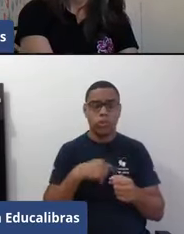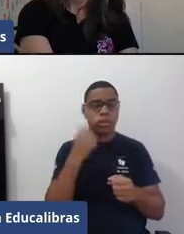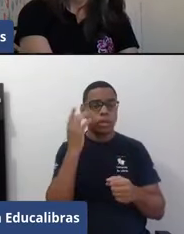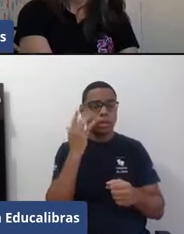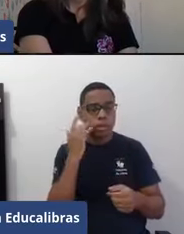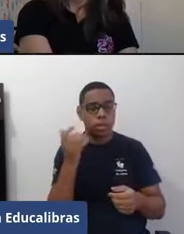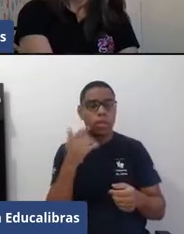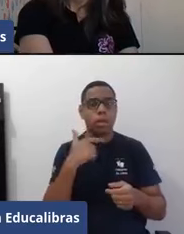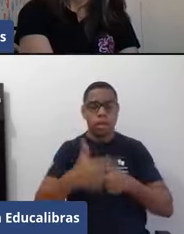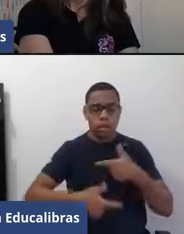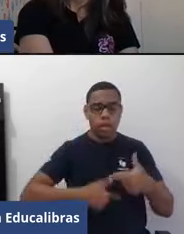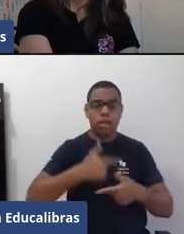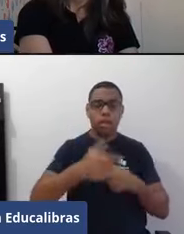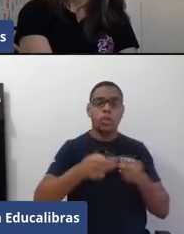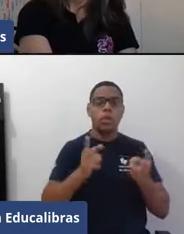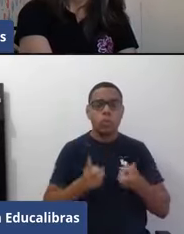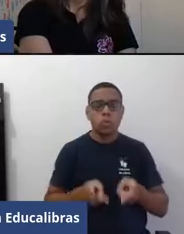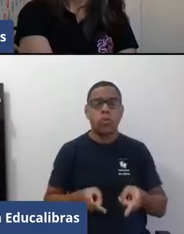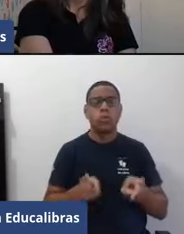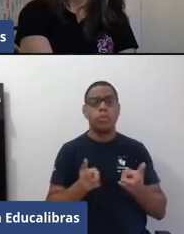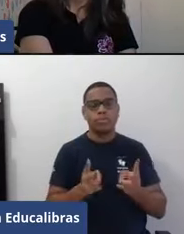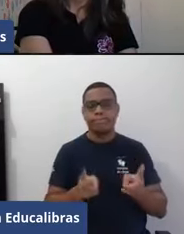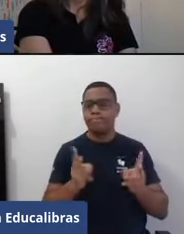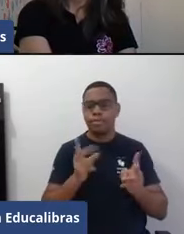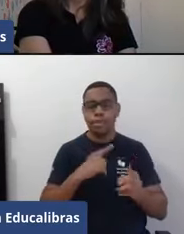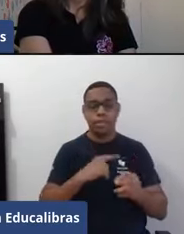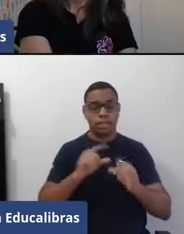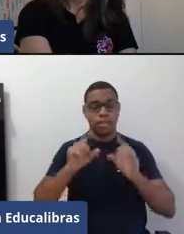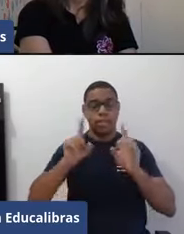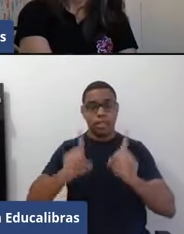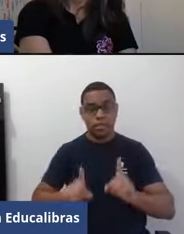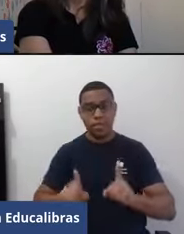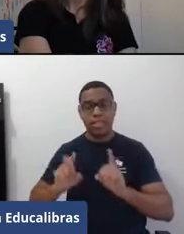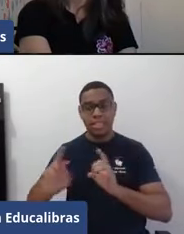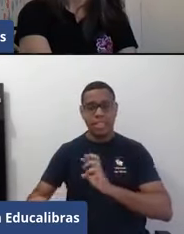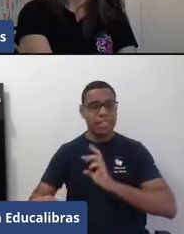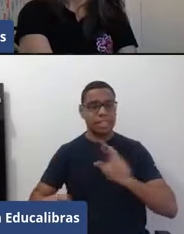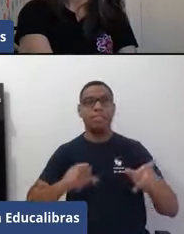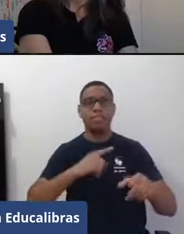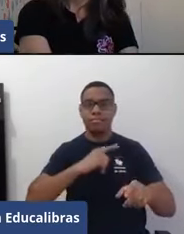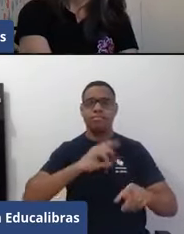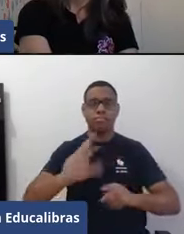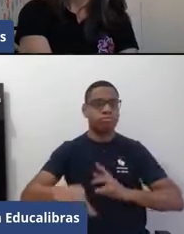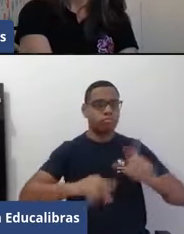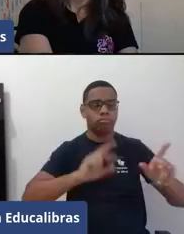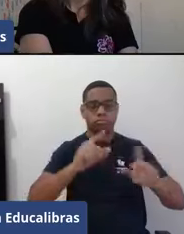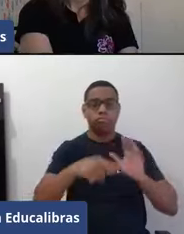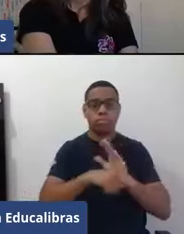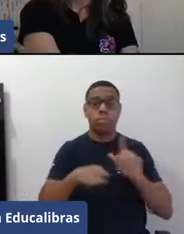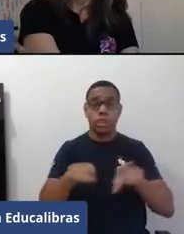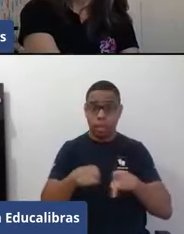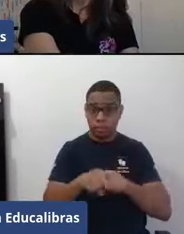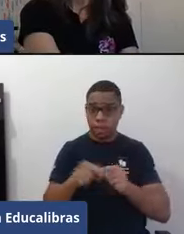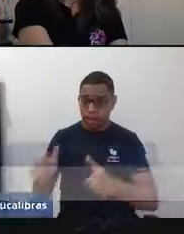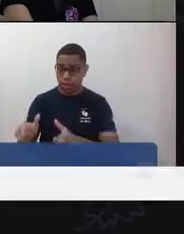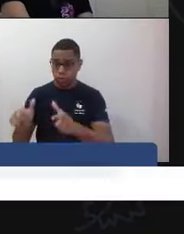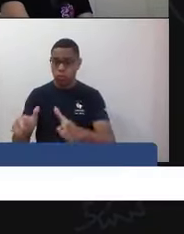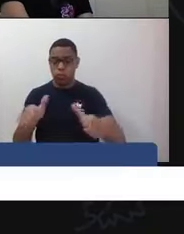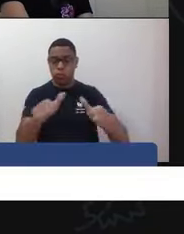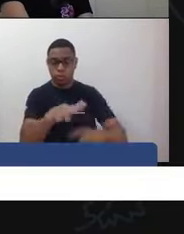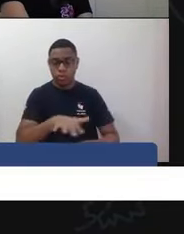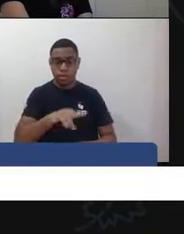É um trabalho constante, porque tem deficiências específicas, sim, são diferentes. Cada território tem que trabalhar assim, cada